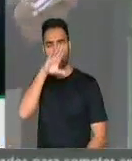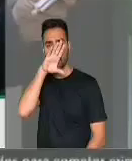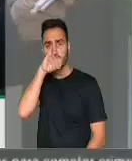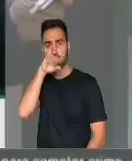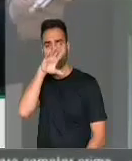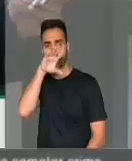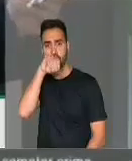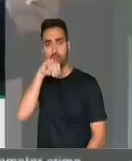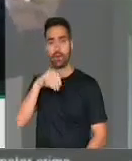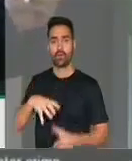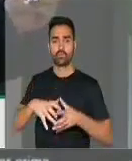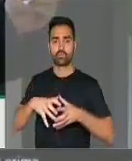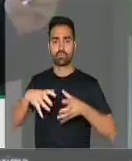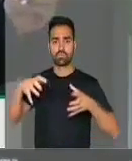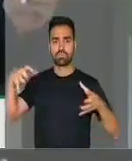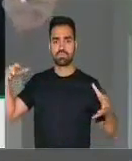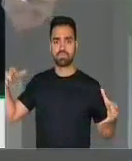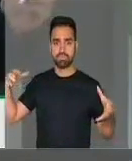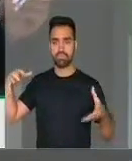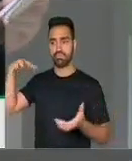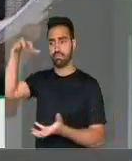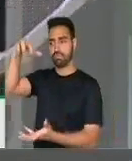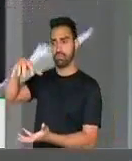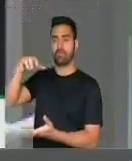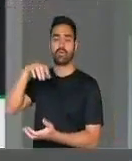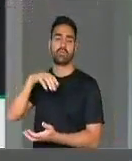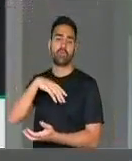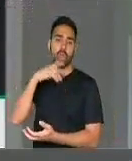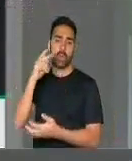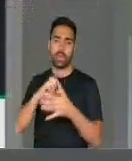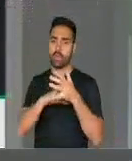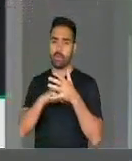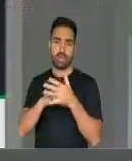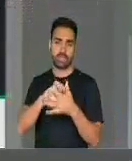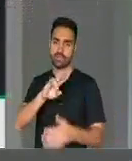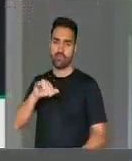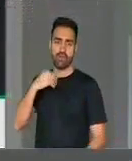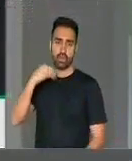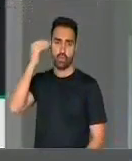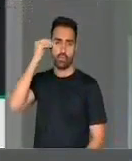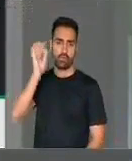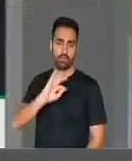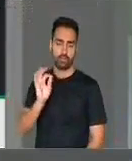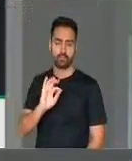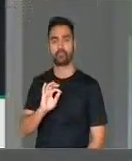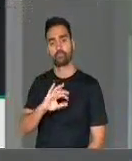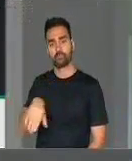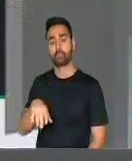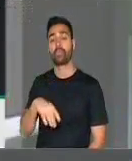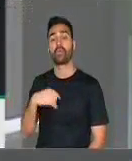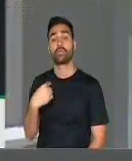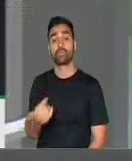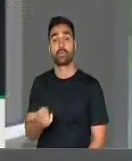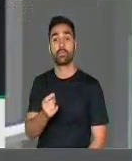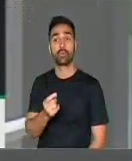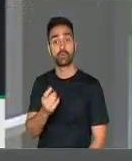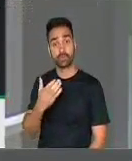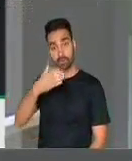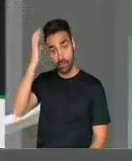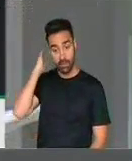amarelo, dizendo que empresariado não ia pagar o pato. Depois do golpe do governo Temer, o pato